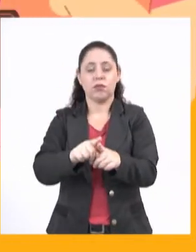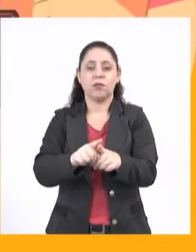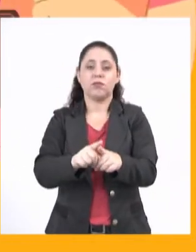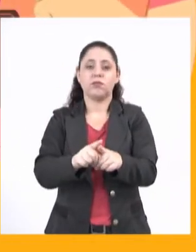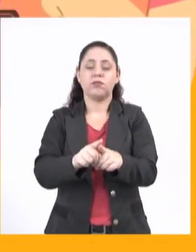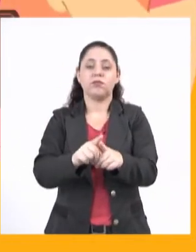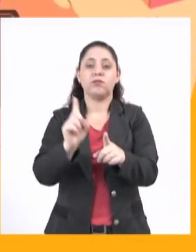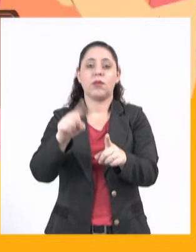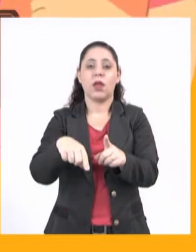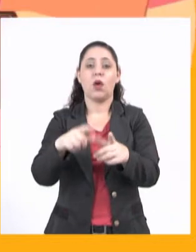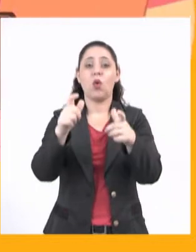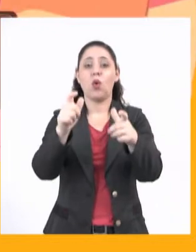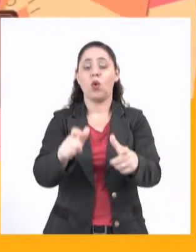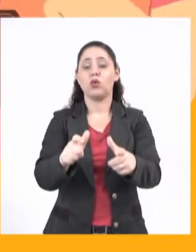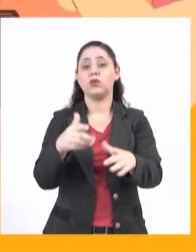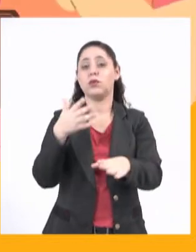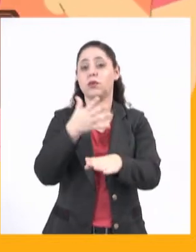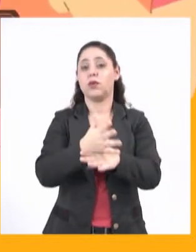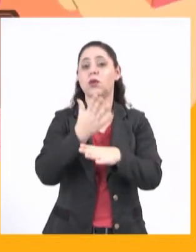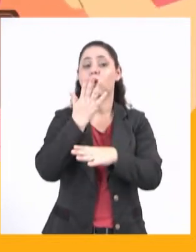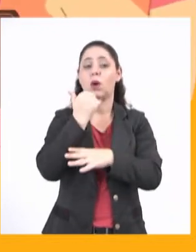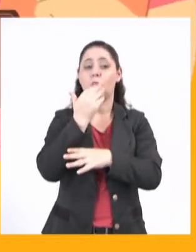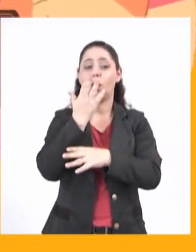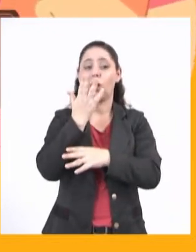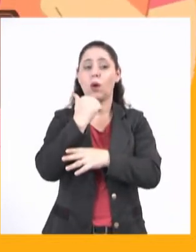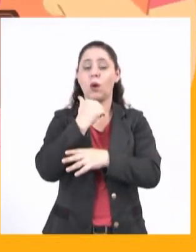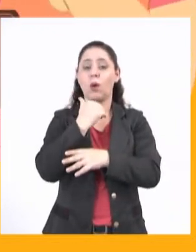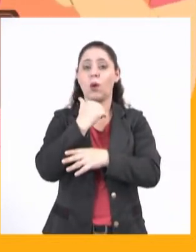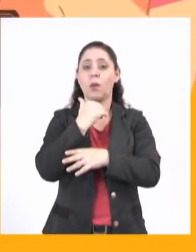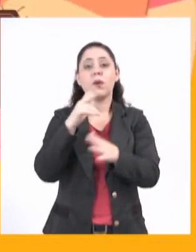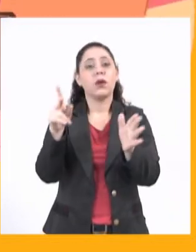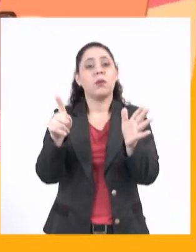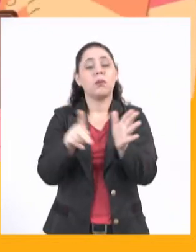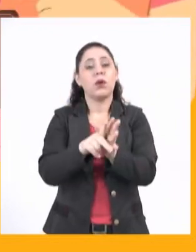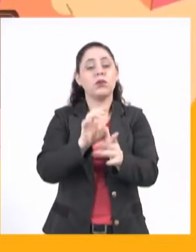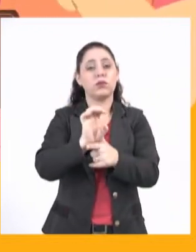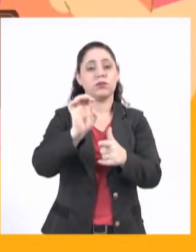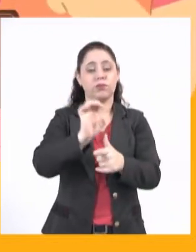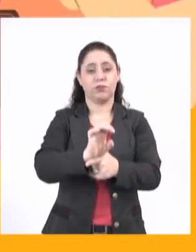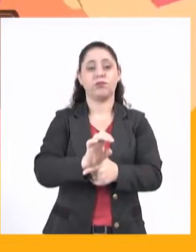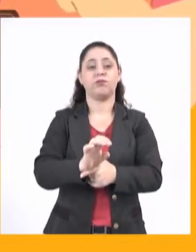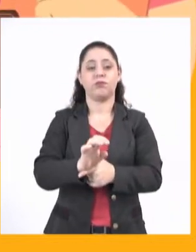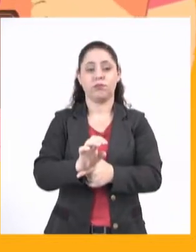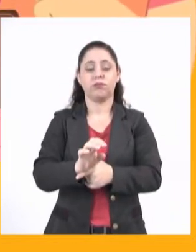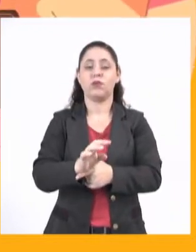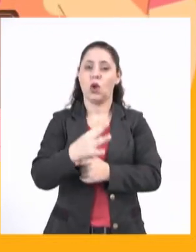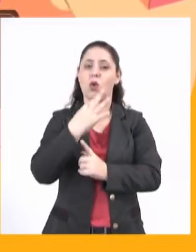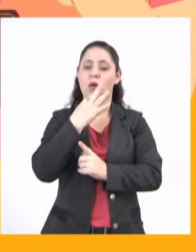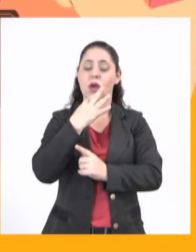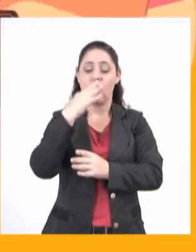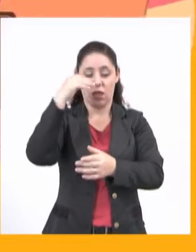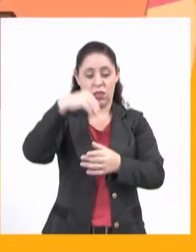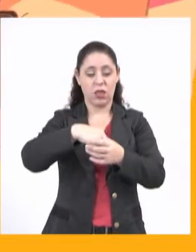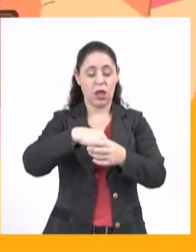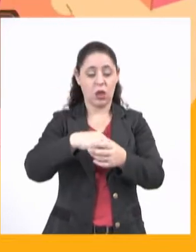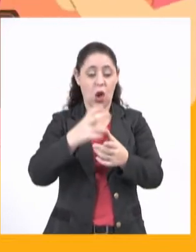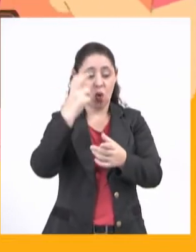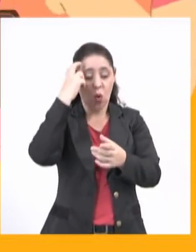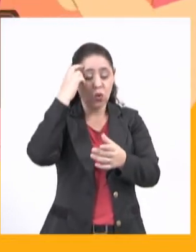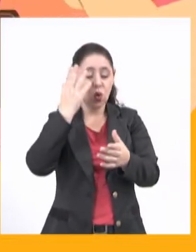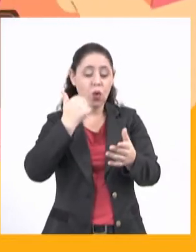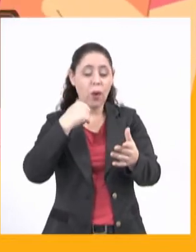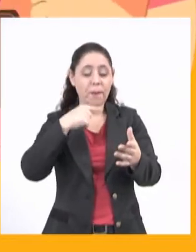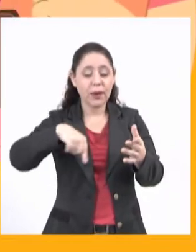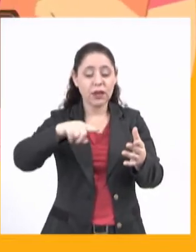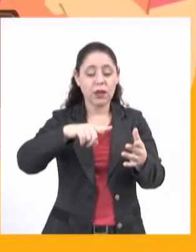tradição, de onde você vai para comer a comida regional do Mato Grosso do Sul, né? Que a gente se reconheça ali dentro daquele espaço